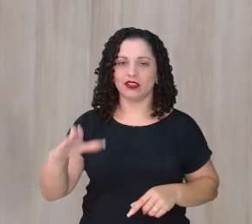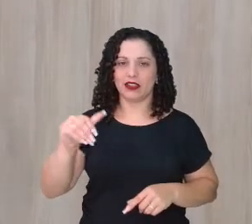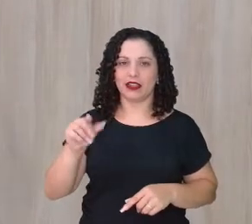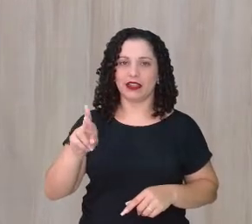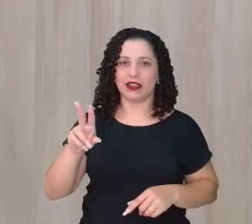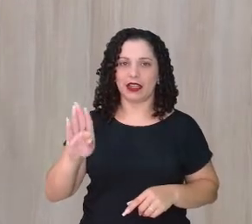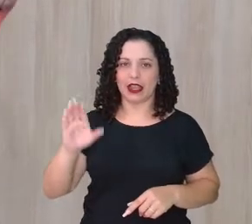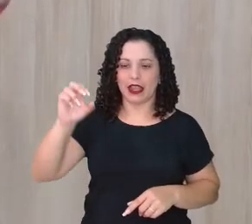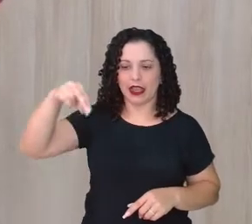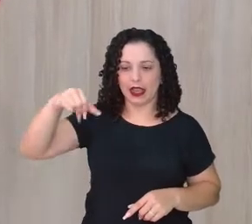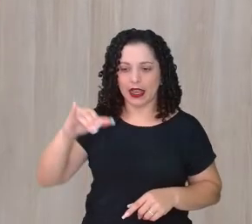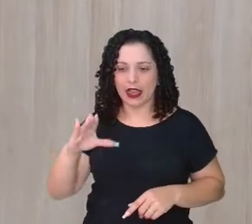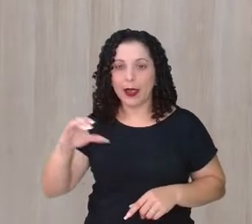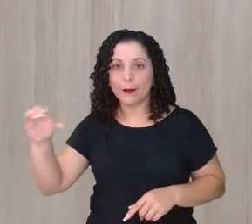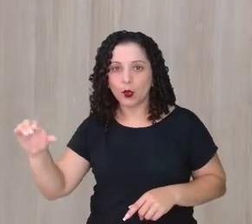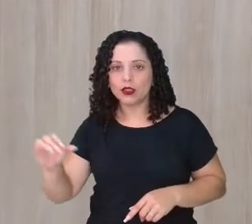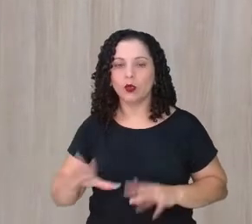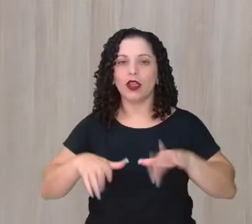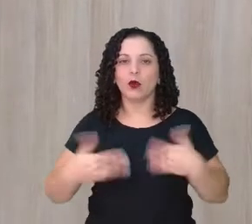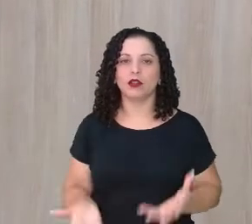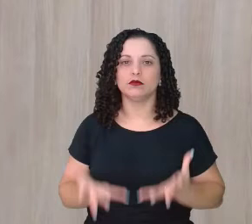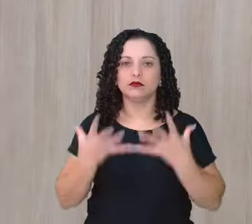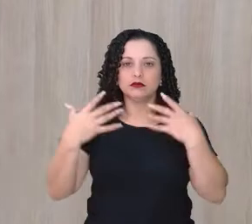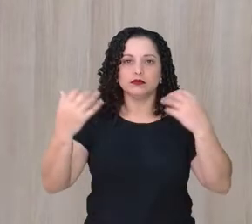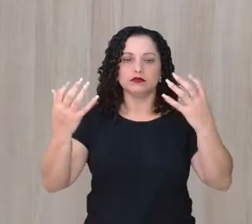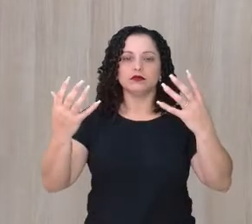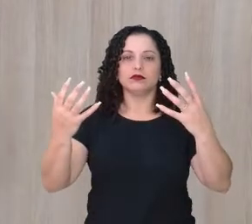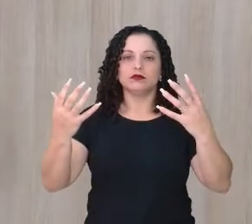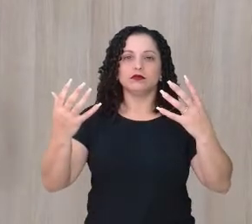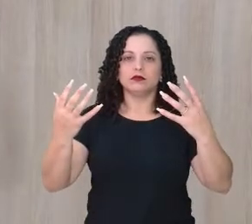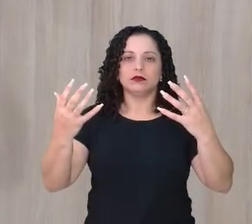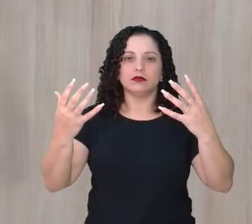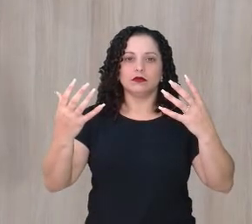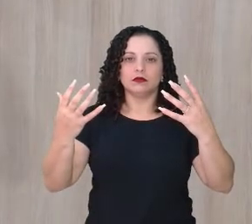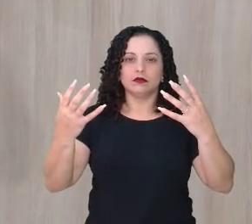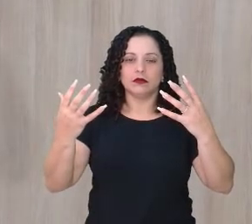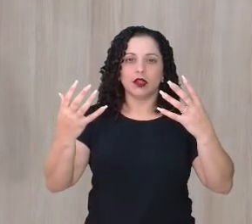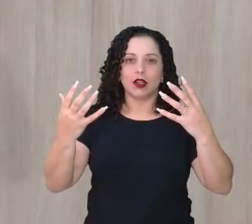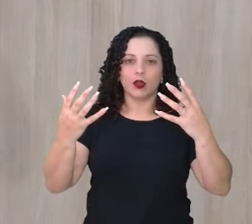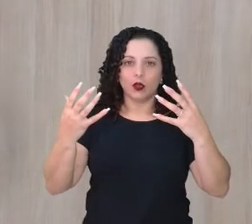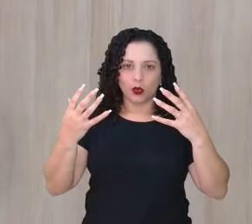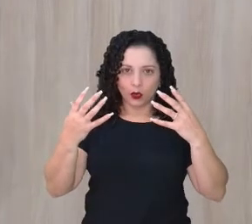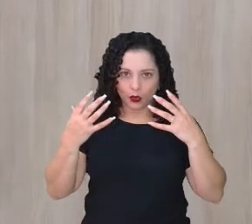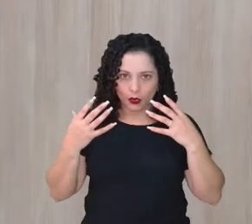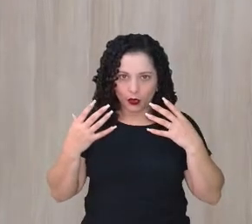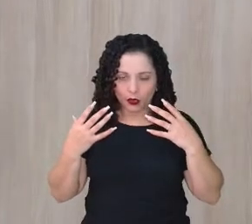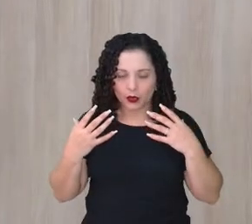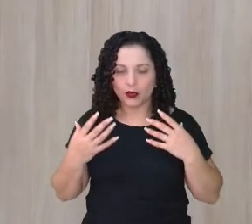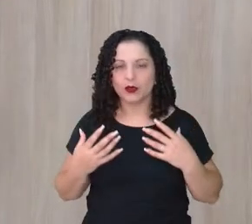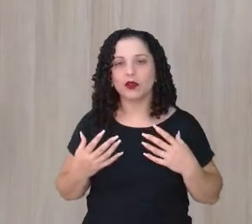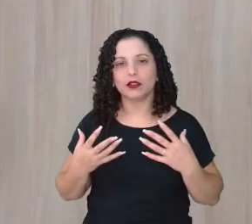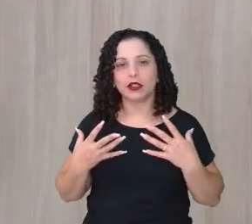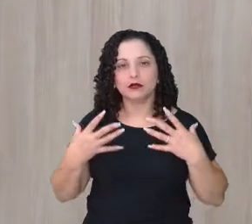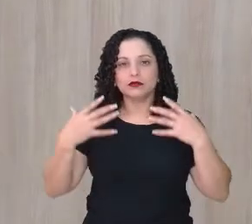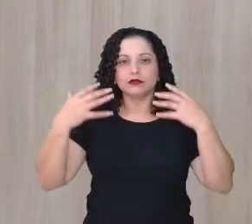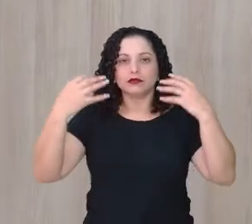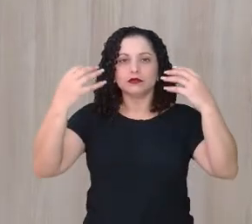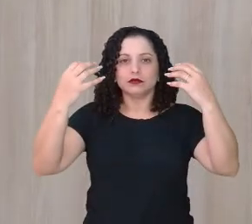gente elimina no processo de respiração. A gente inala oxigênio e elimina gás